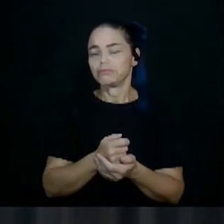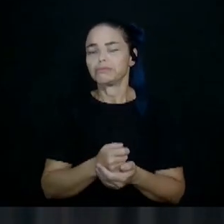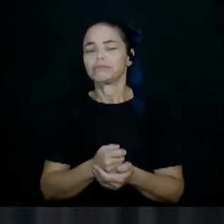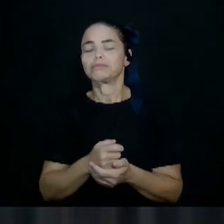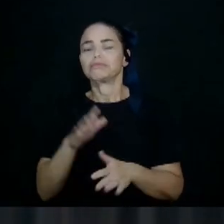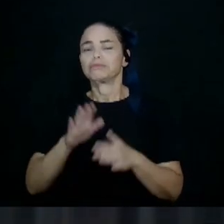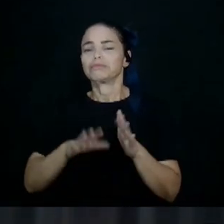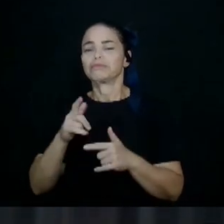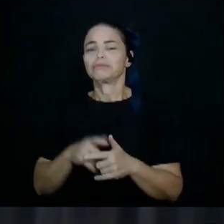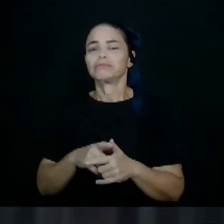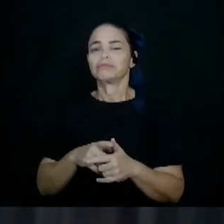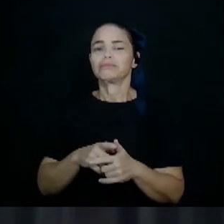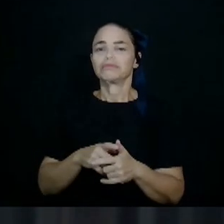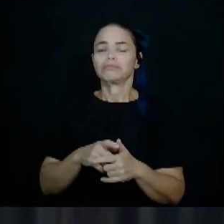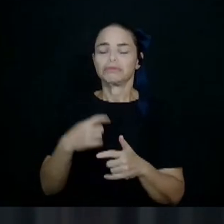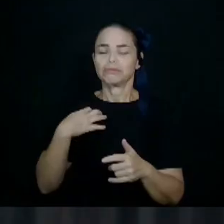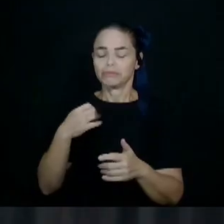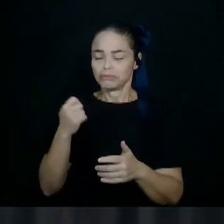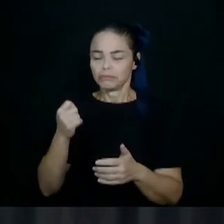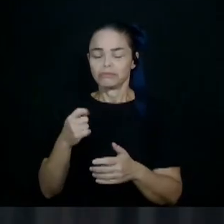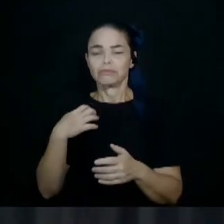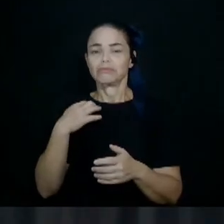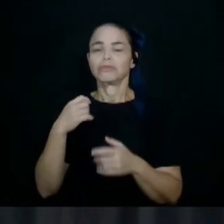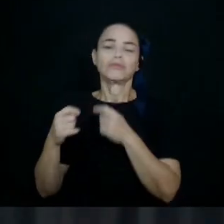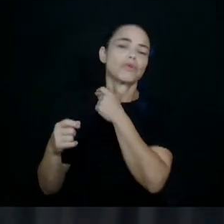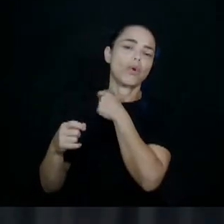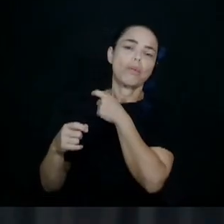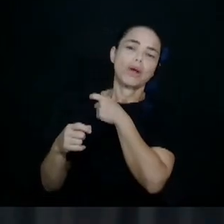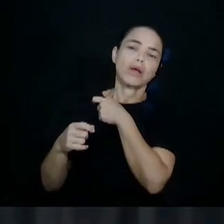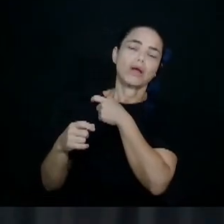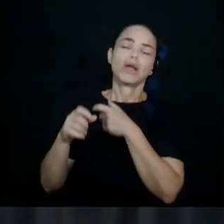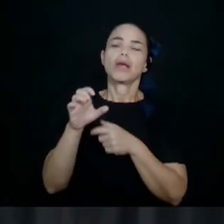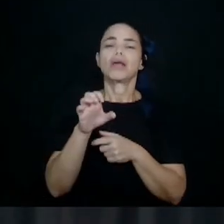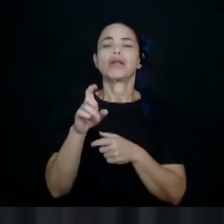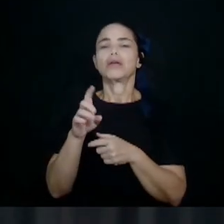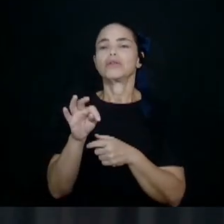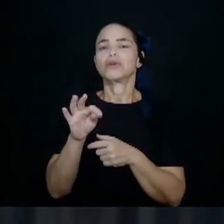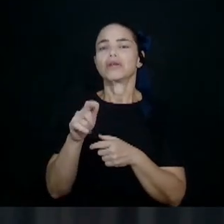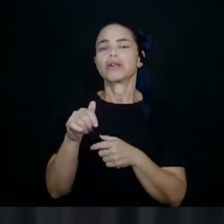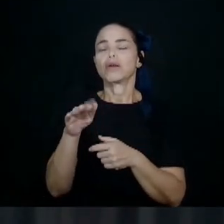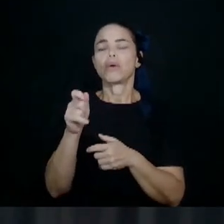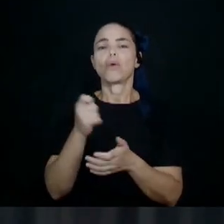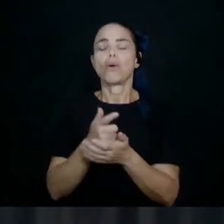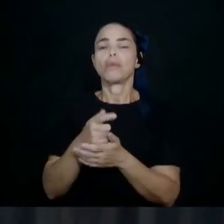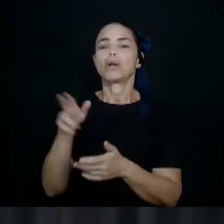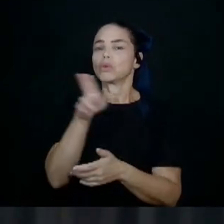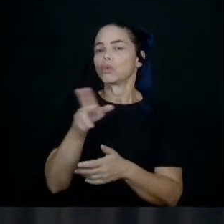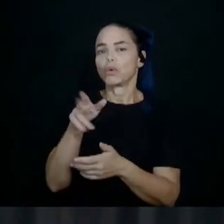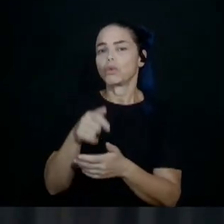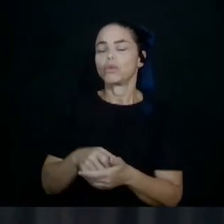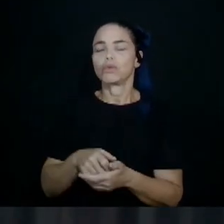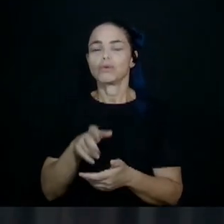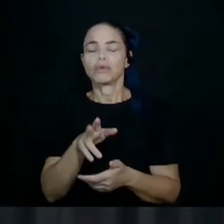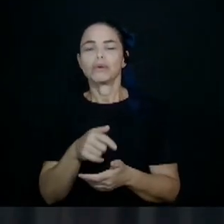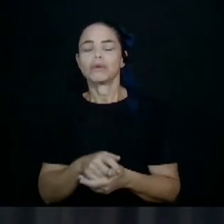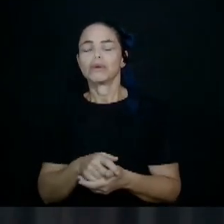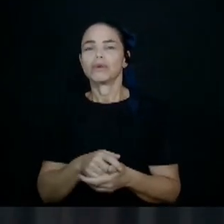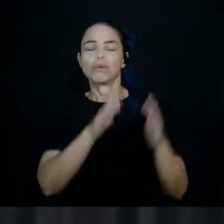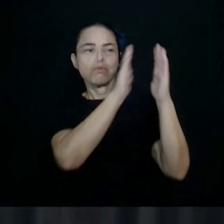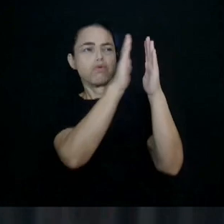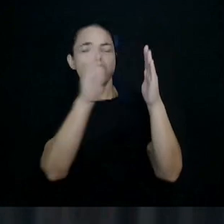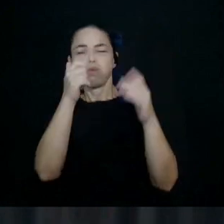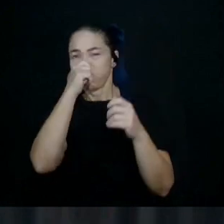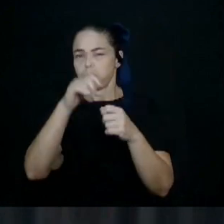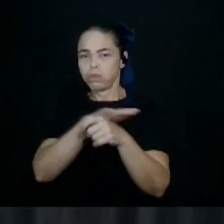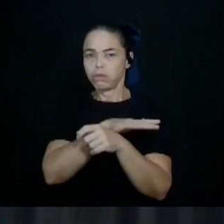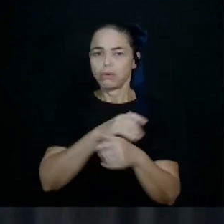comentou, de roupas que estão com etiquetas. Então, se eu estou começando a comprar e eu vejo que o meu guarda-roupa já não cabe mais coisa, fala, opa, o